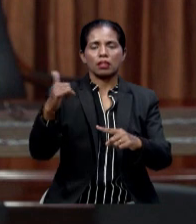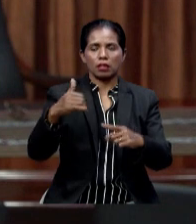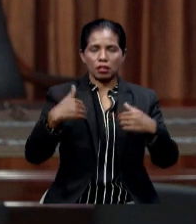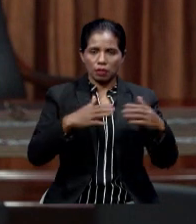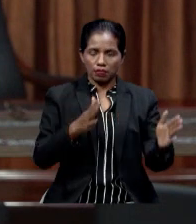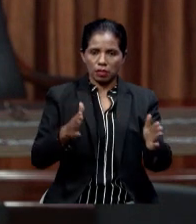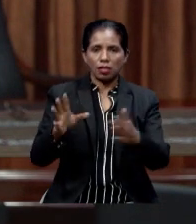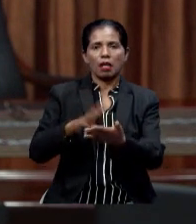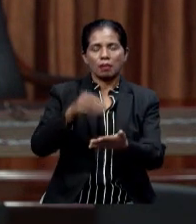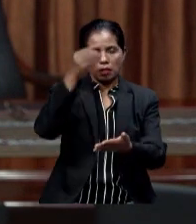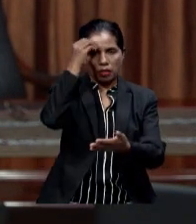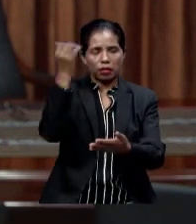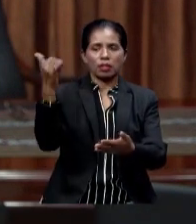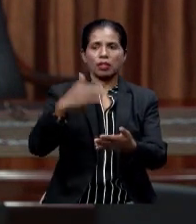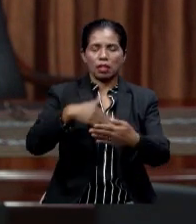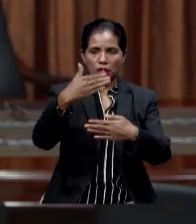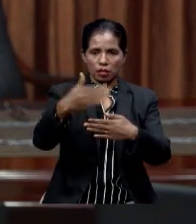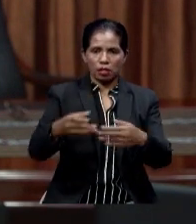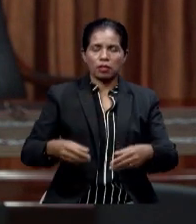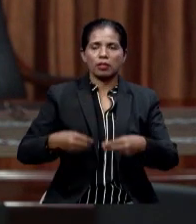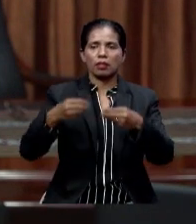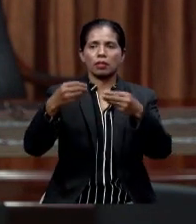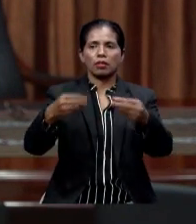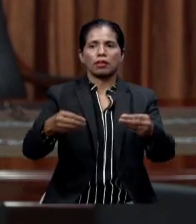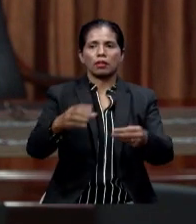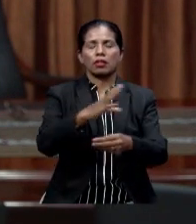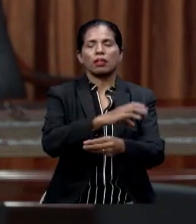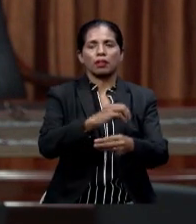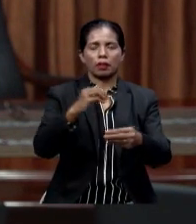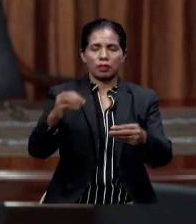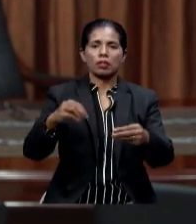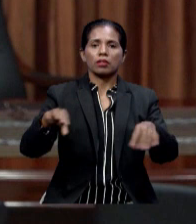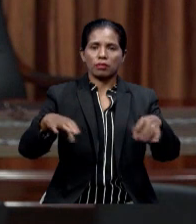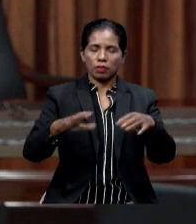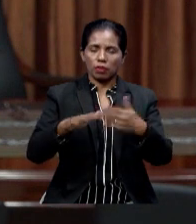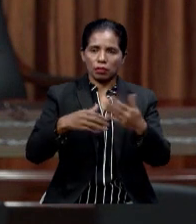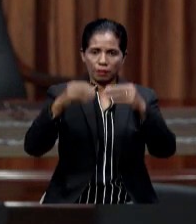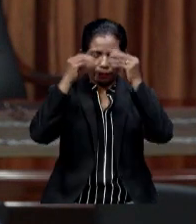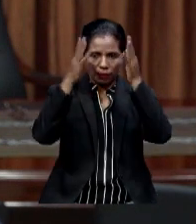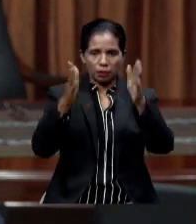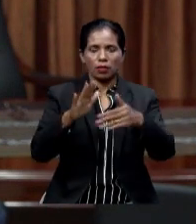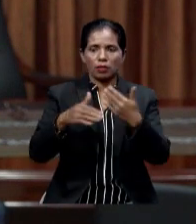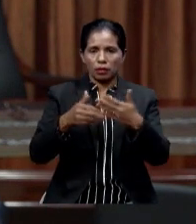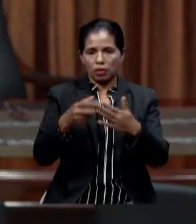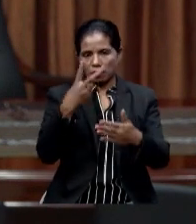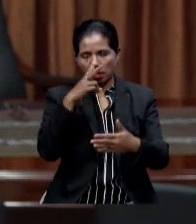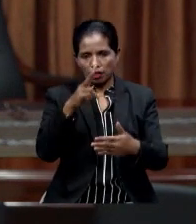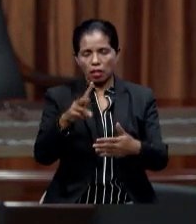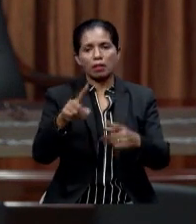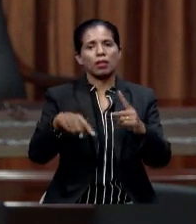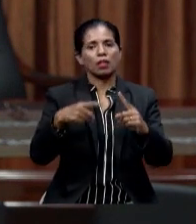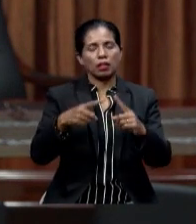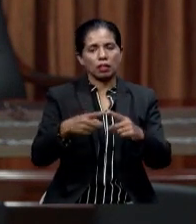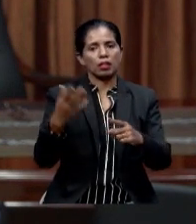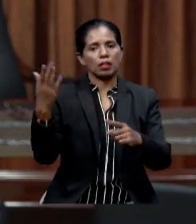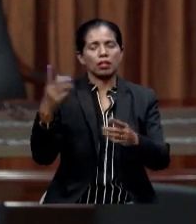sua aprendizagem, se rehacat, se integra ou na barra currículo normal, então o professor se bem treinado, a tuarecata, vai inira e a